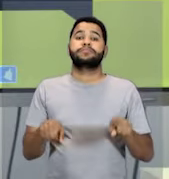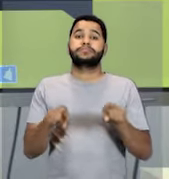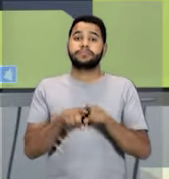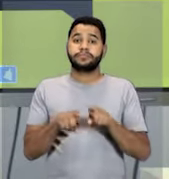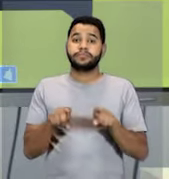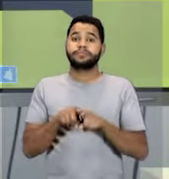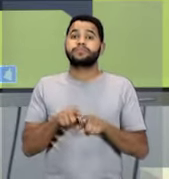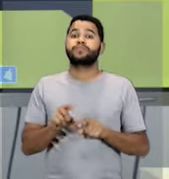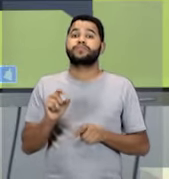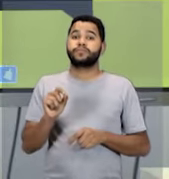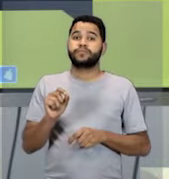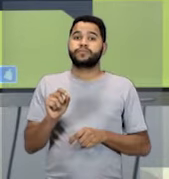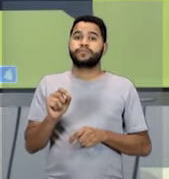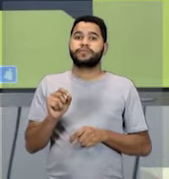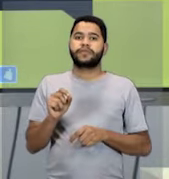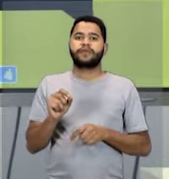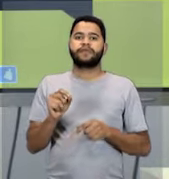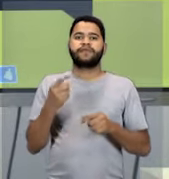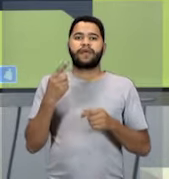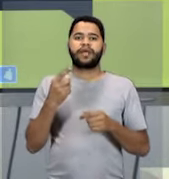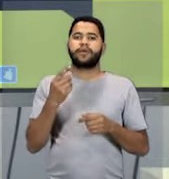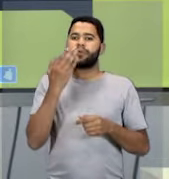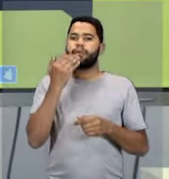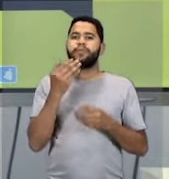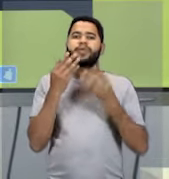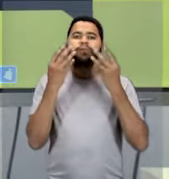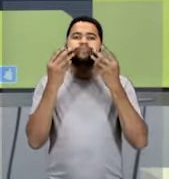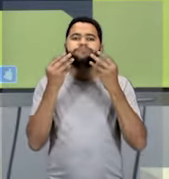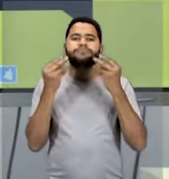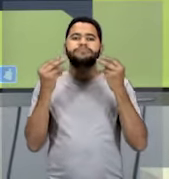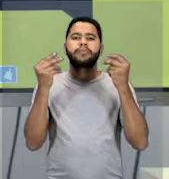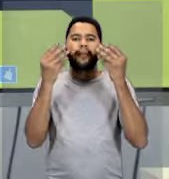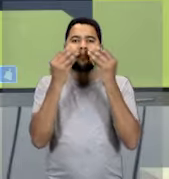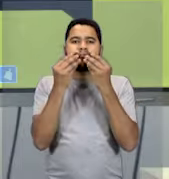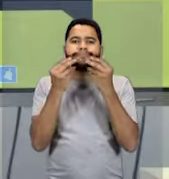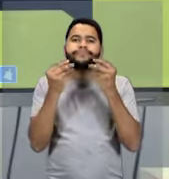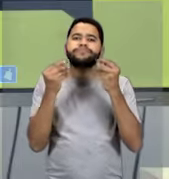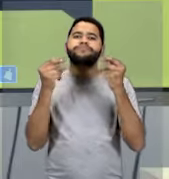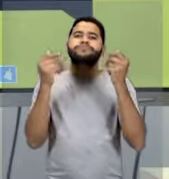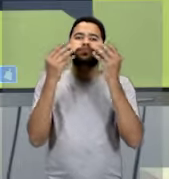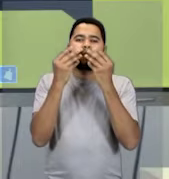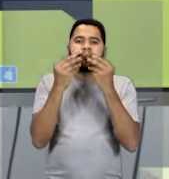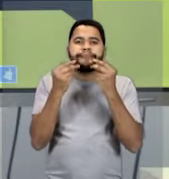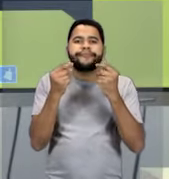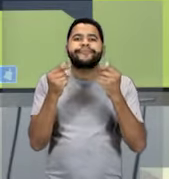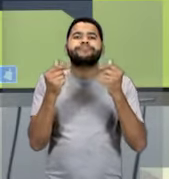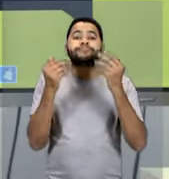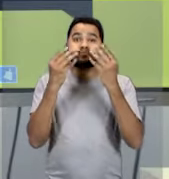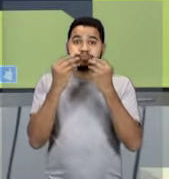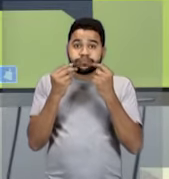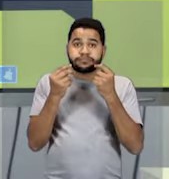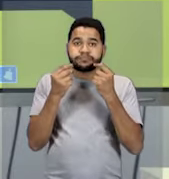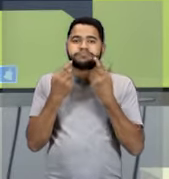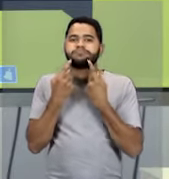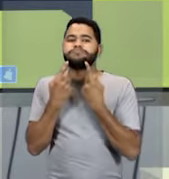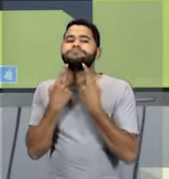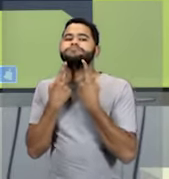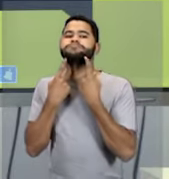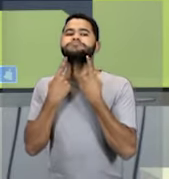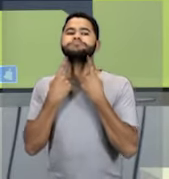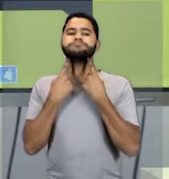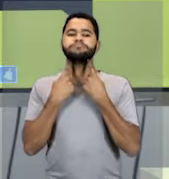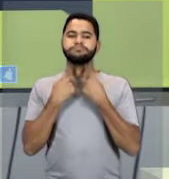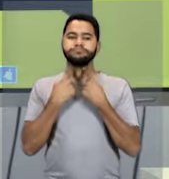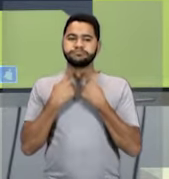isso também vai umedecer, essa saliva também vai umedecer os alimentos para que